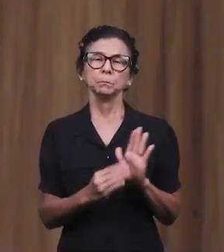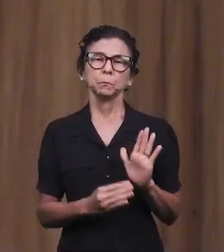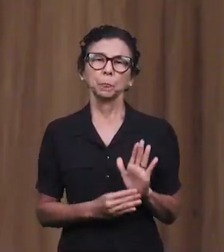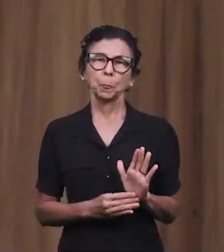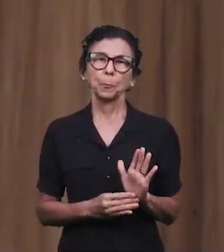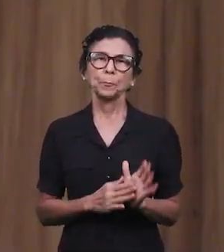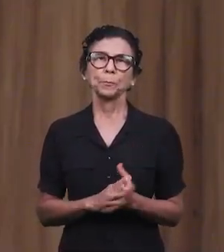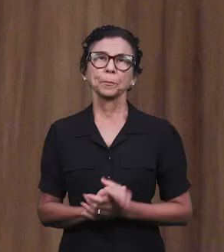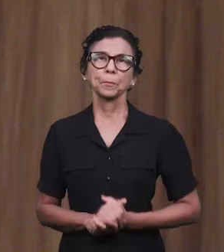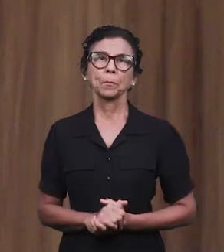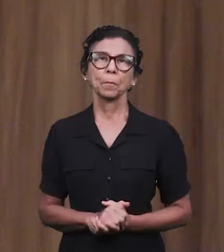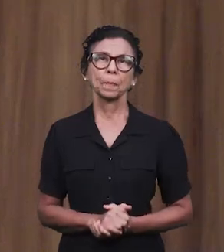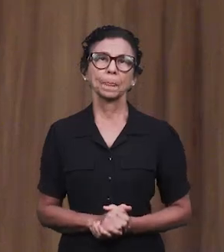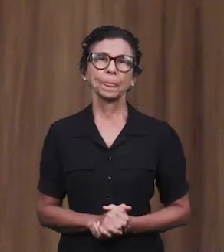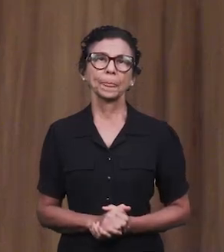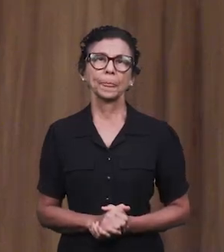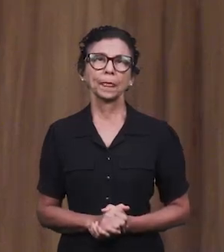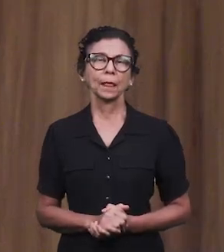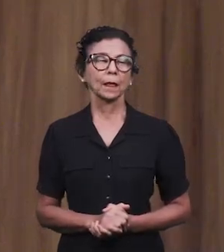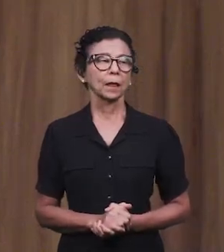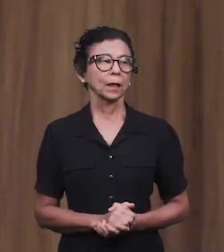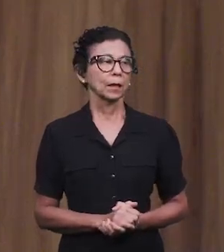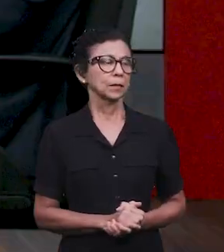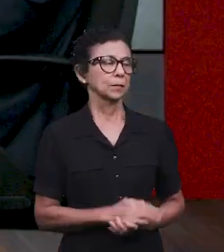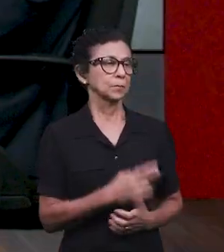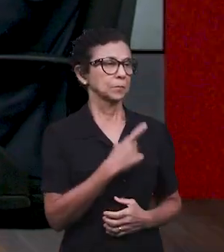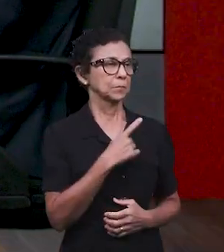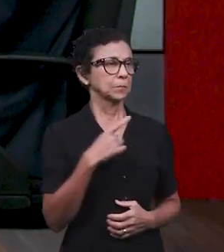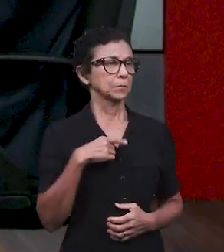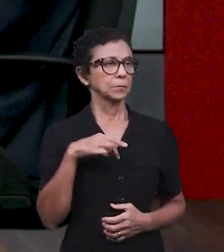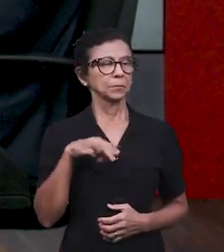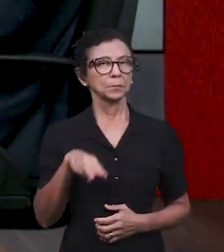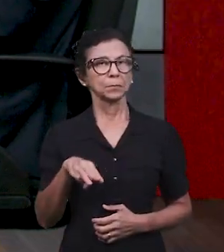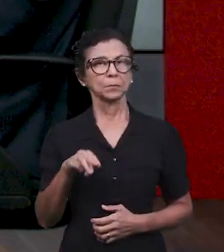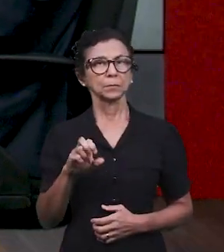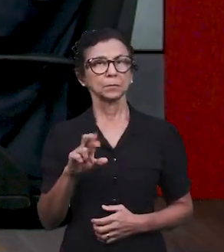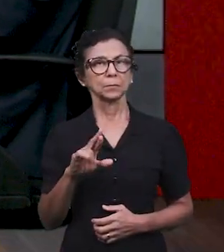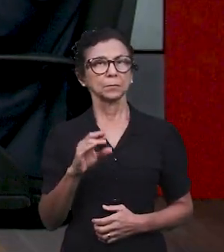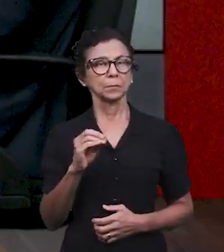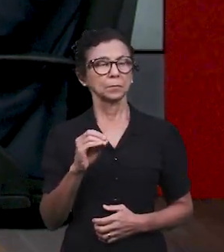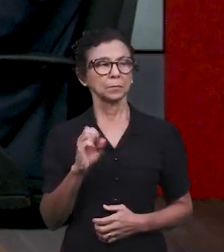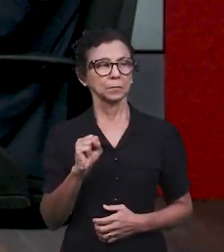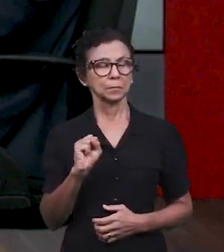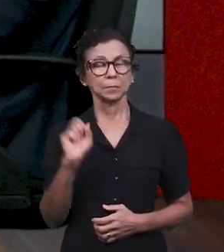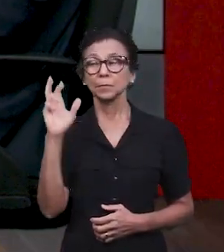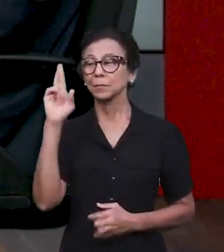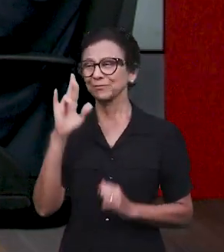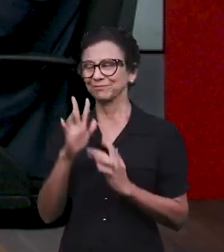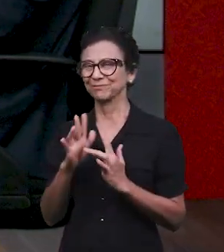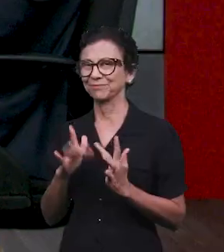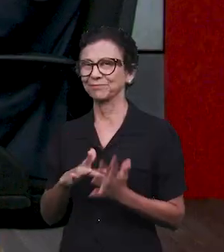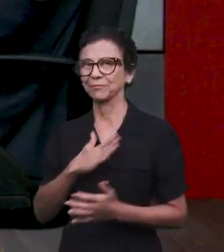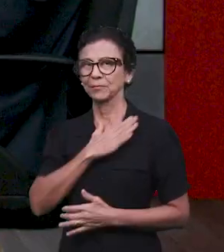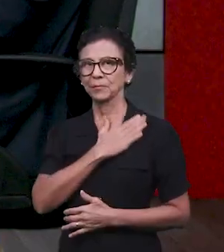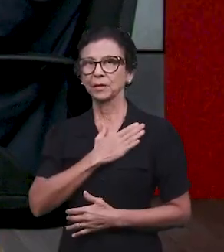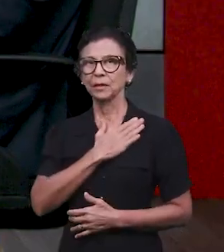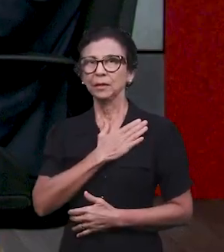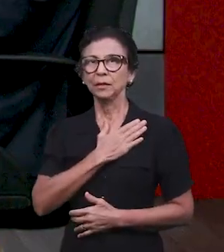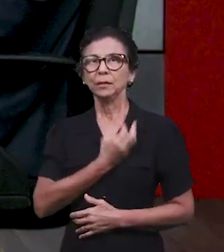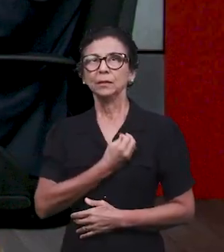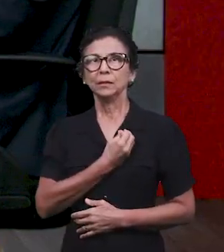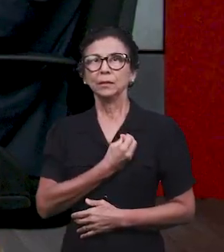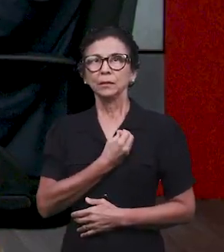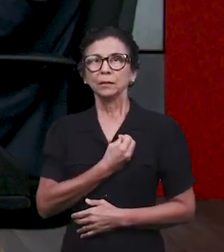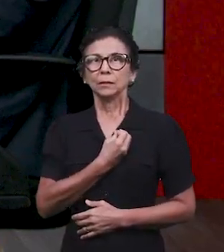gostaríamos de breves considerações aqui do pastor Marcos. Pastor Marcos. Meus queridos, a paz do Senhor. Foi um prazer, né, estar aqui